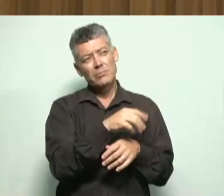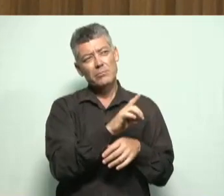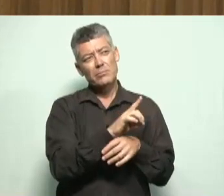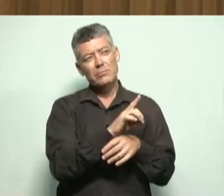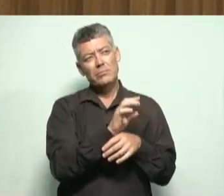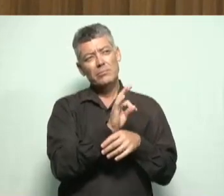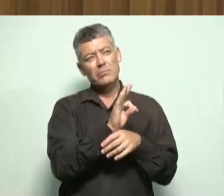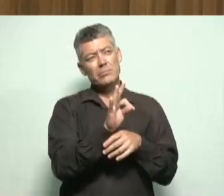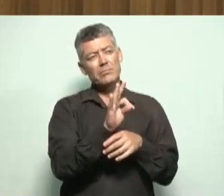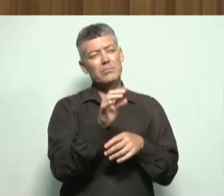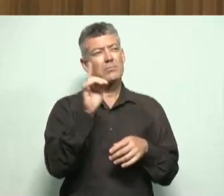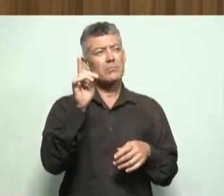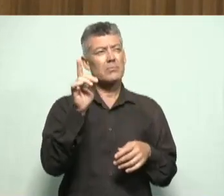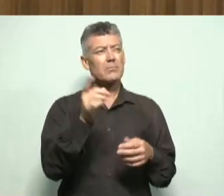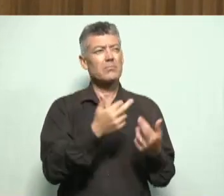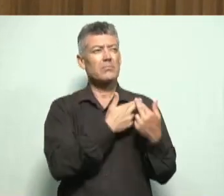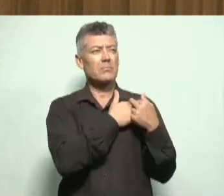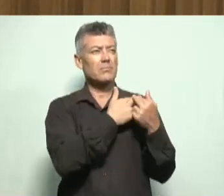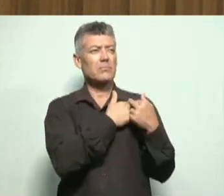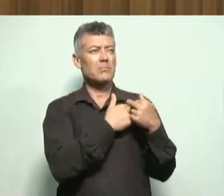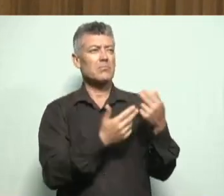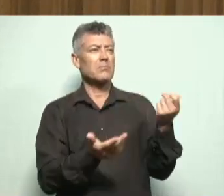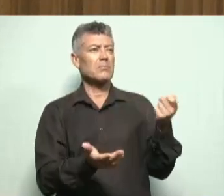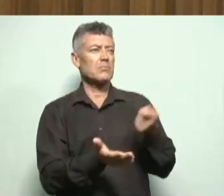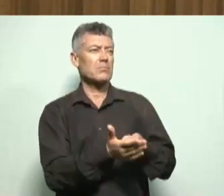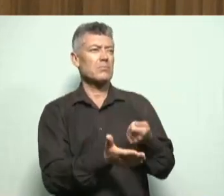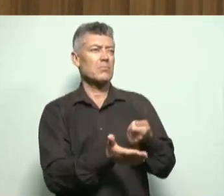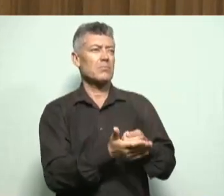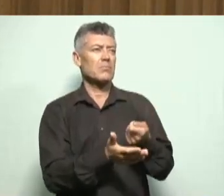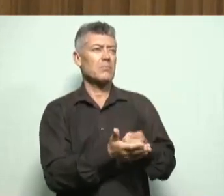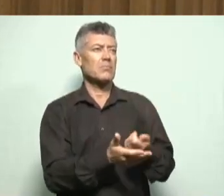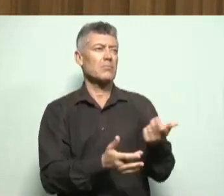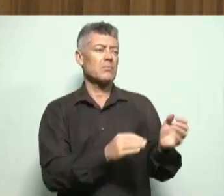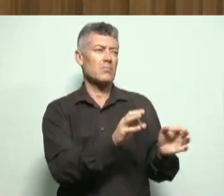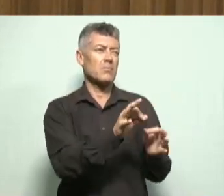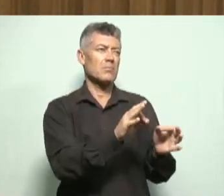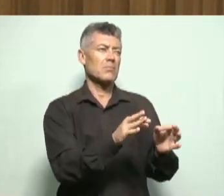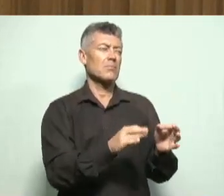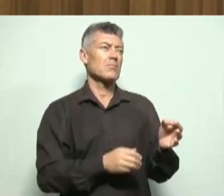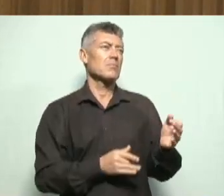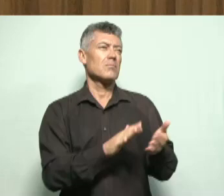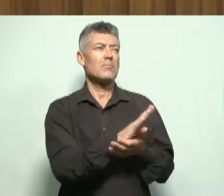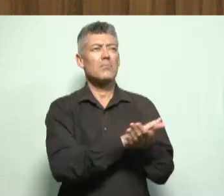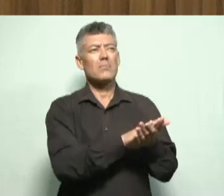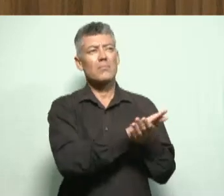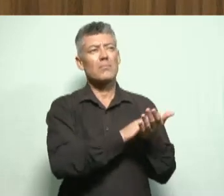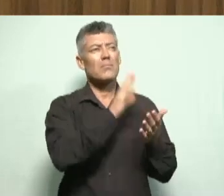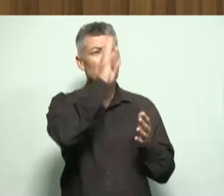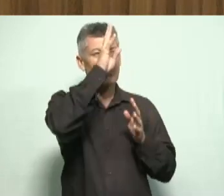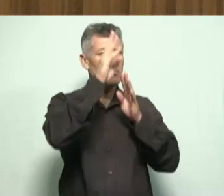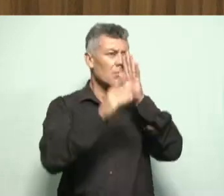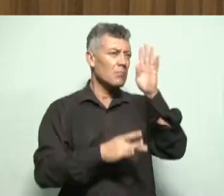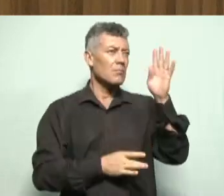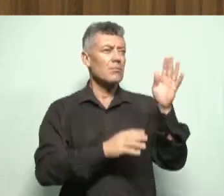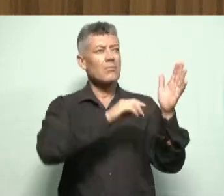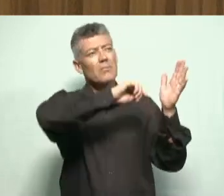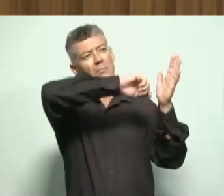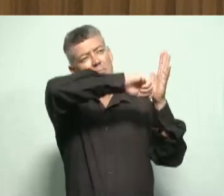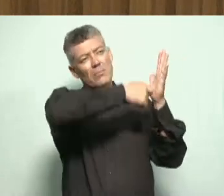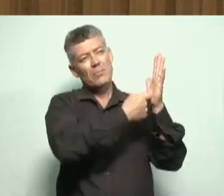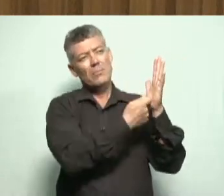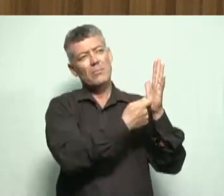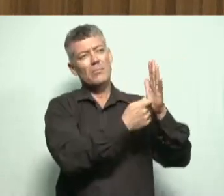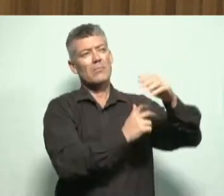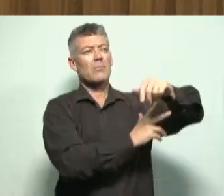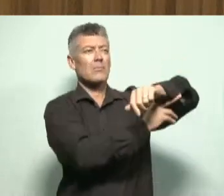forma irresponsável, assodada, sem planejamento, e faz aquela interdição na ponte. Nós